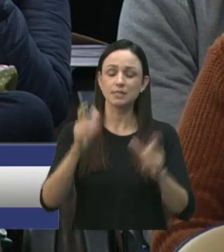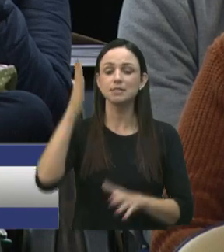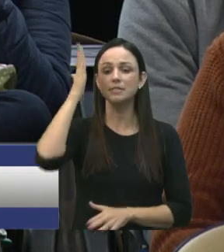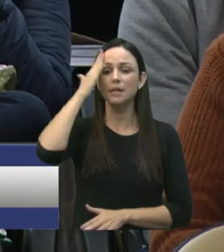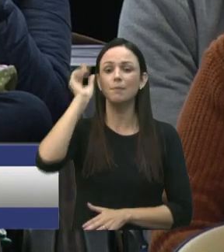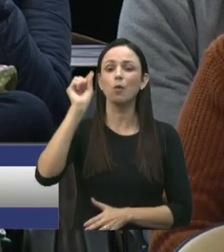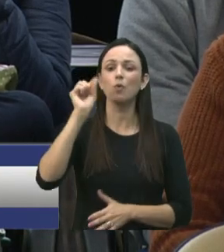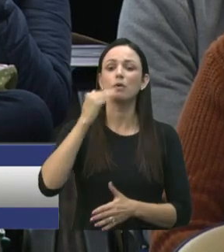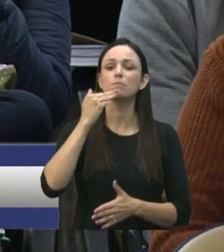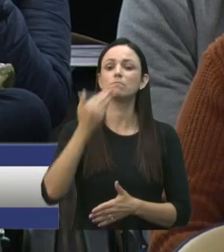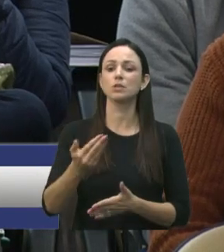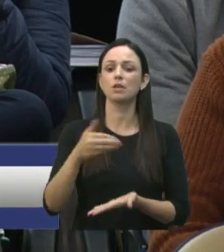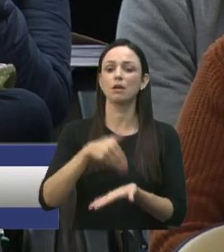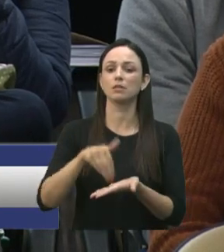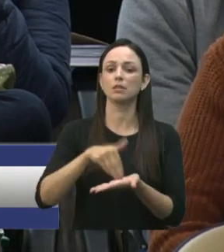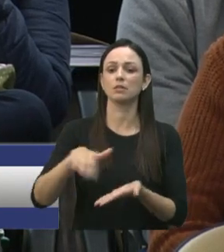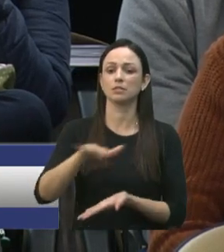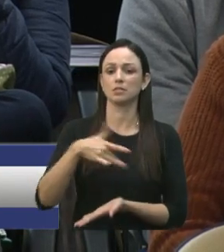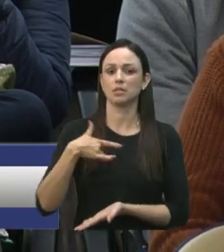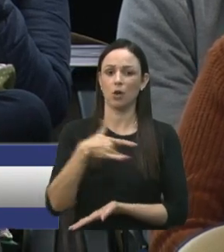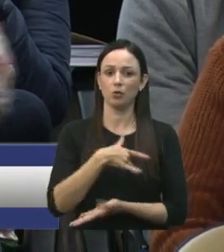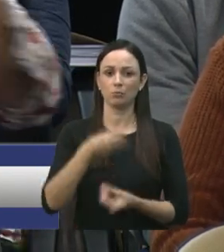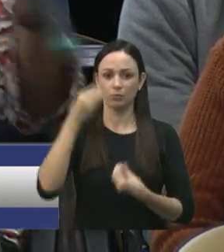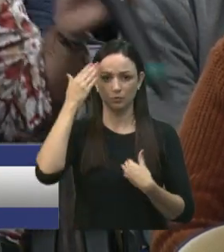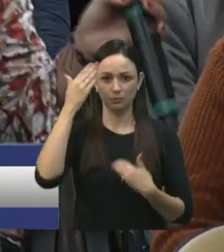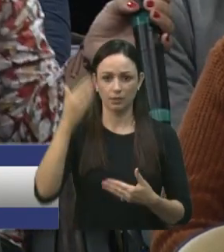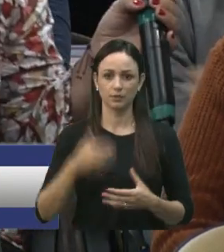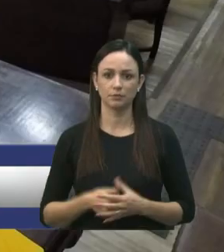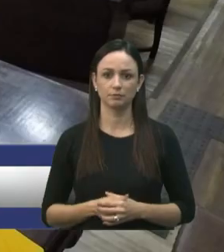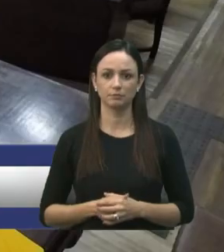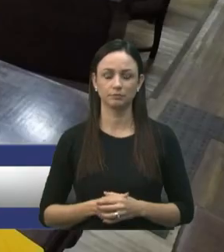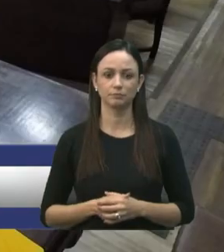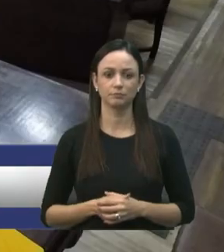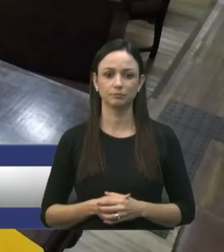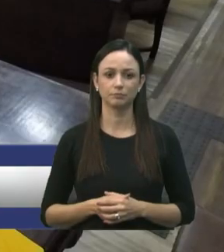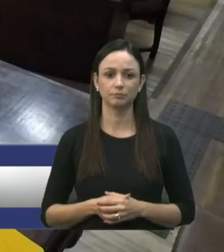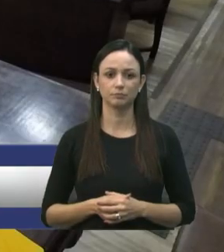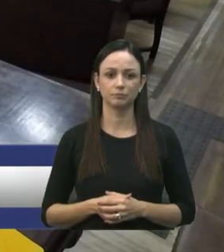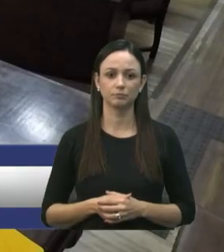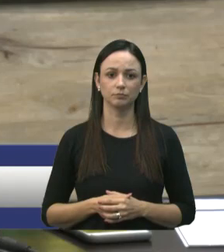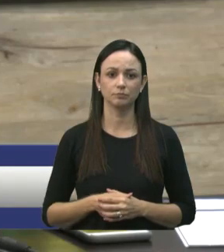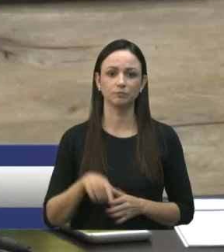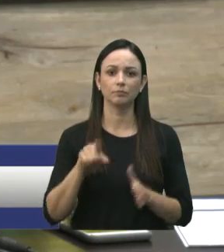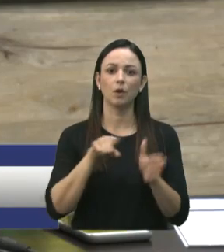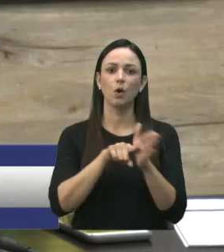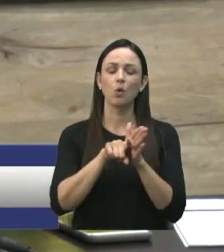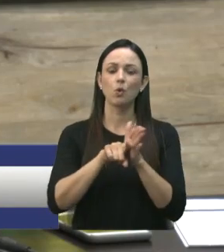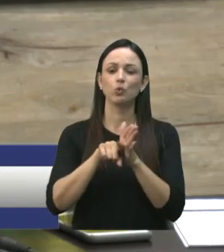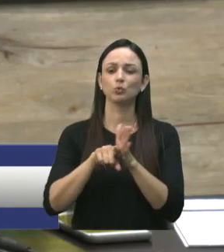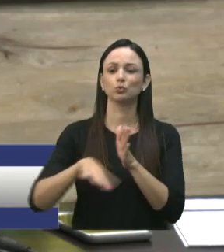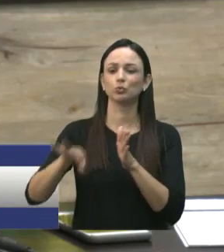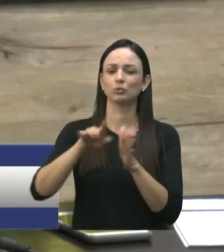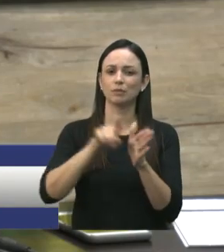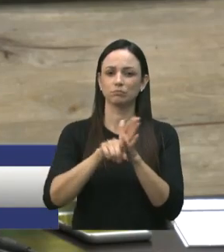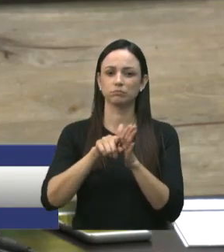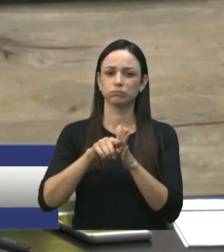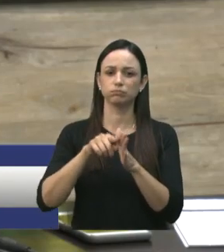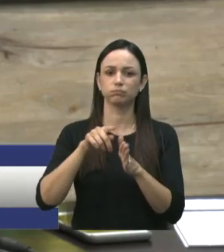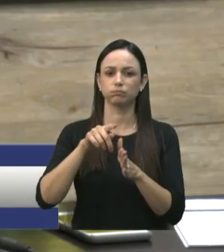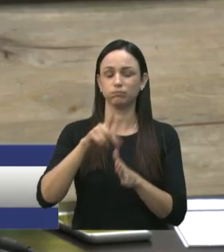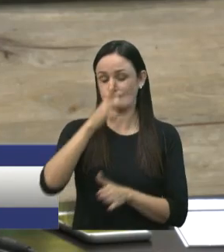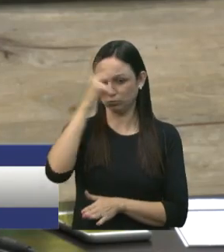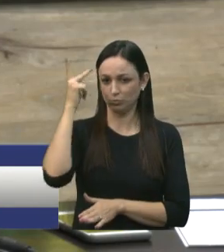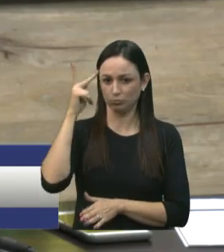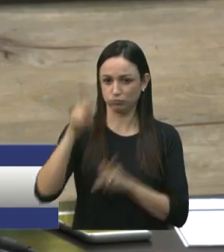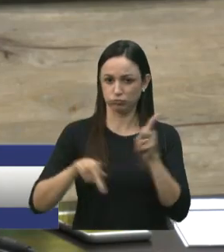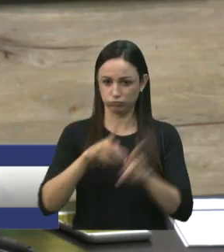que foi colocado na pasta da saúde. Muito obrigada, viu? Imagina. Quanto à questão da consulta pública, eu volto a dizer para